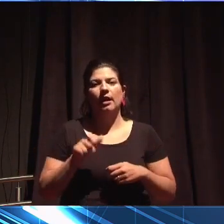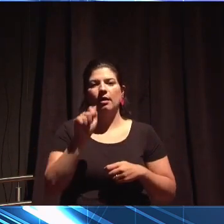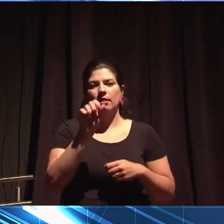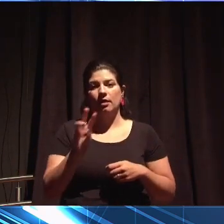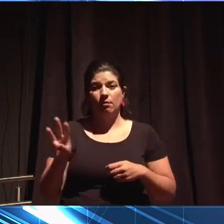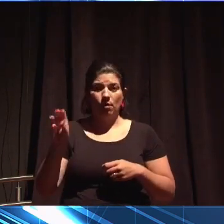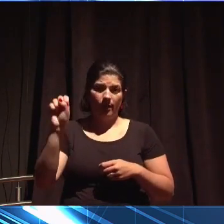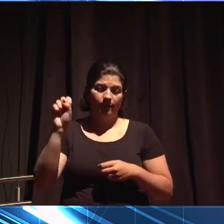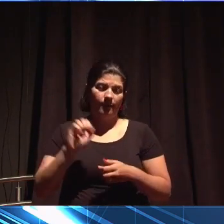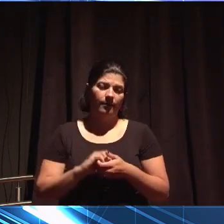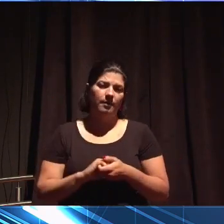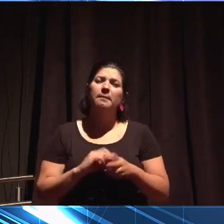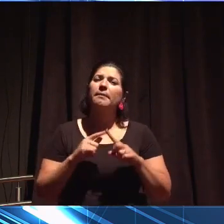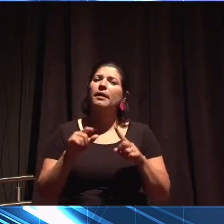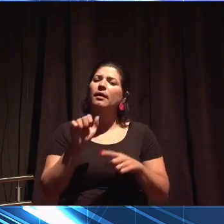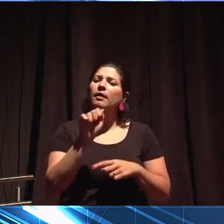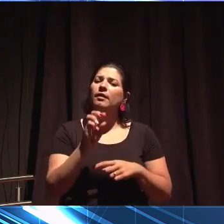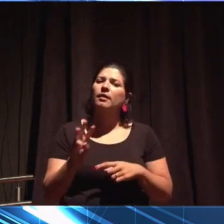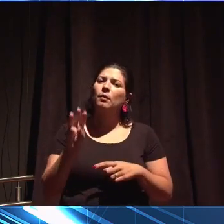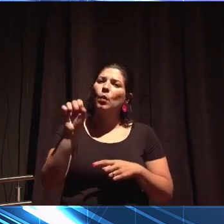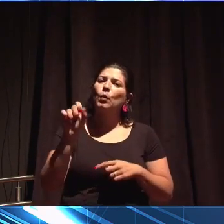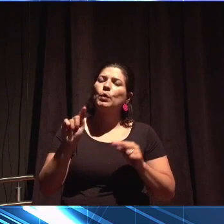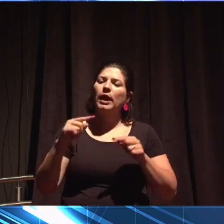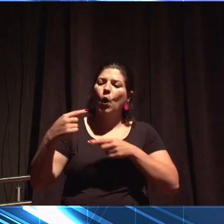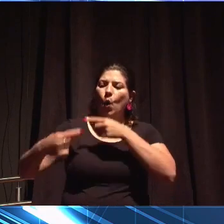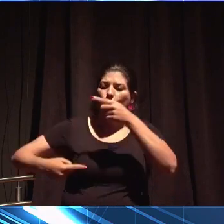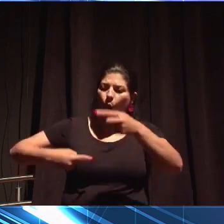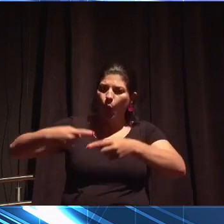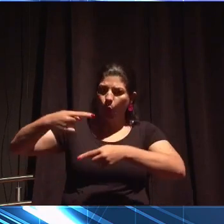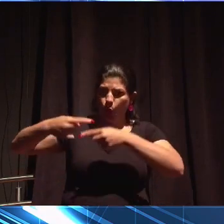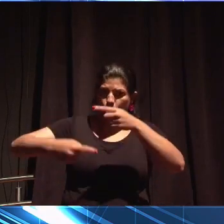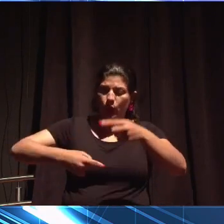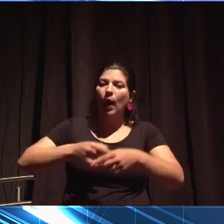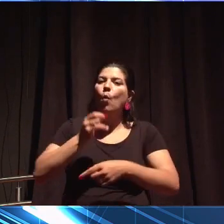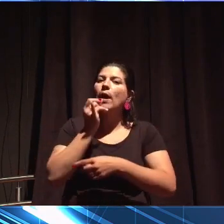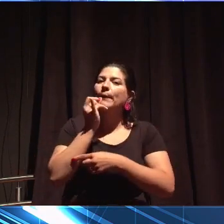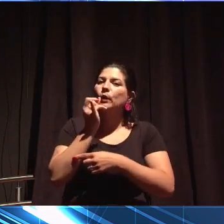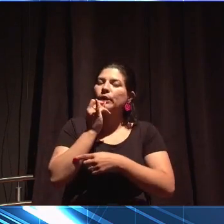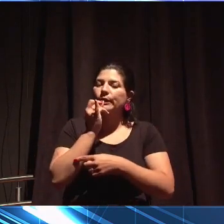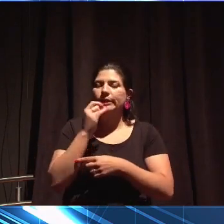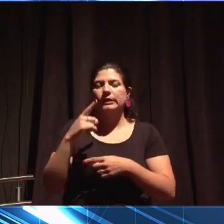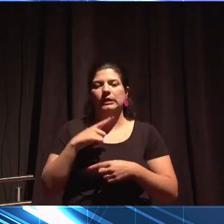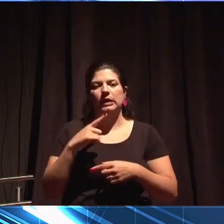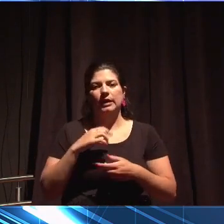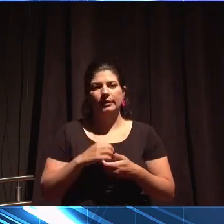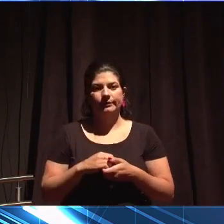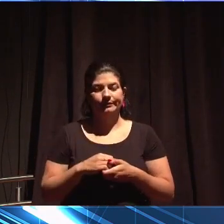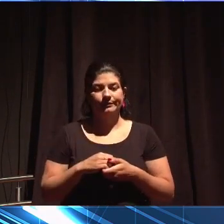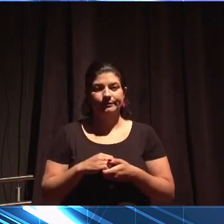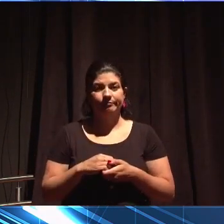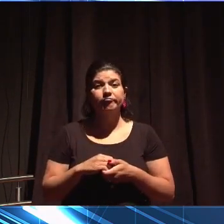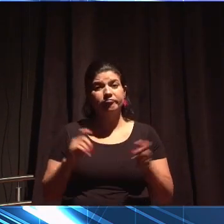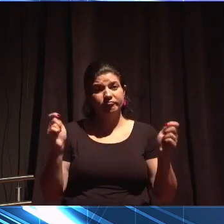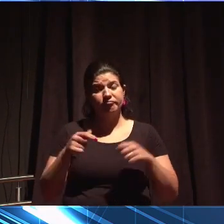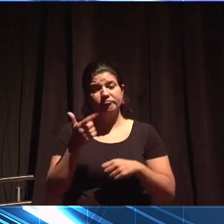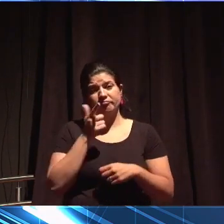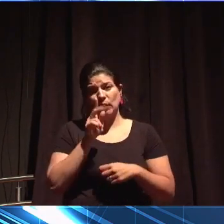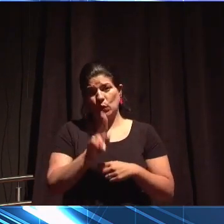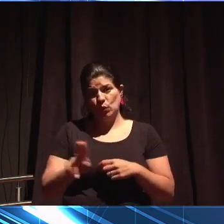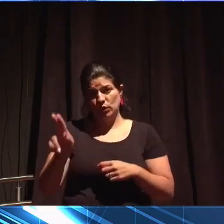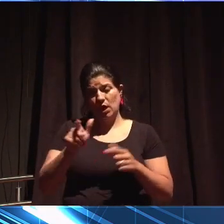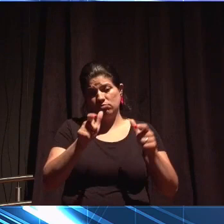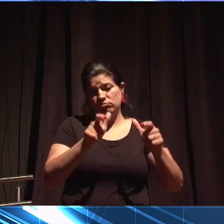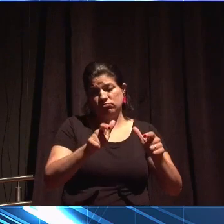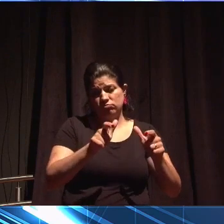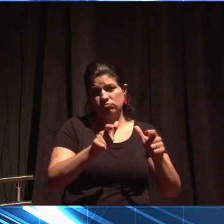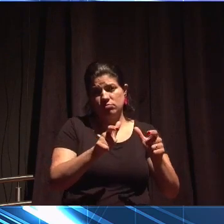Só que essa AWS está rodando no emulador local stack, né? Então, assim, a gente pode aí ter a possibilidade de usar recursos